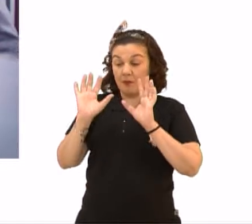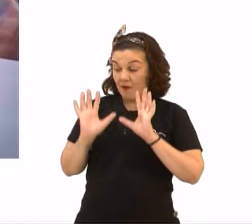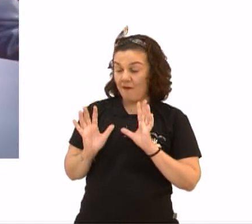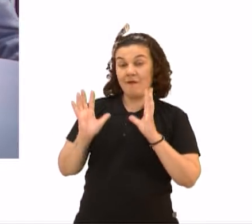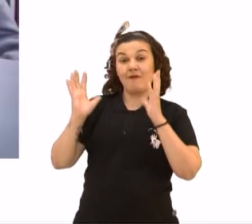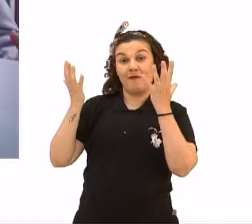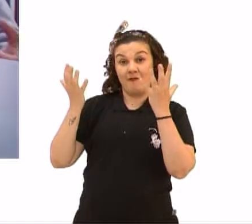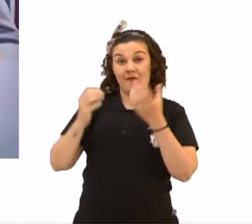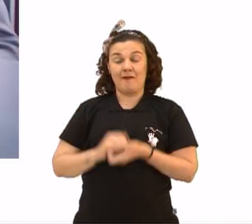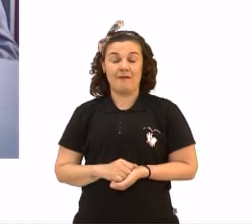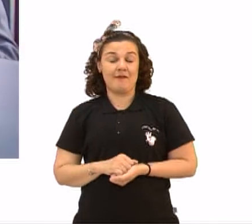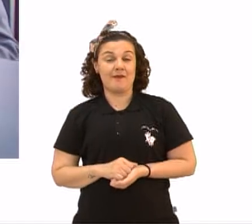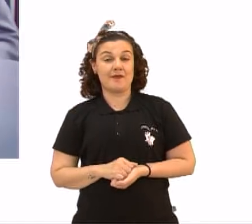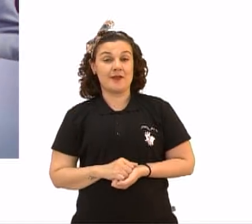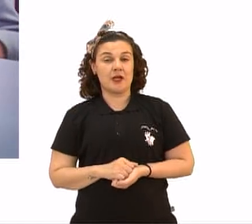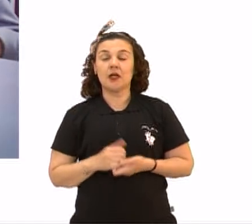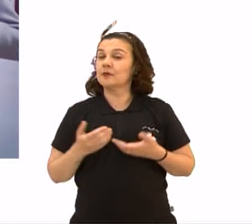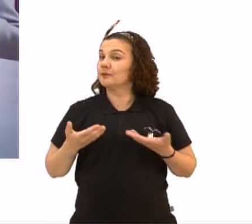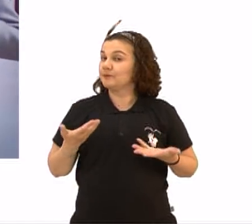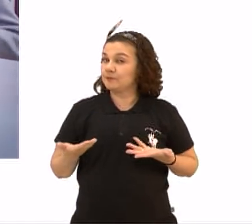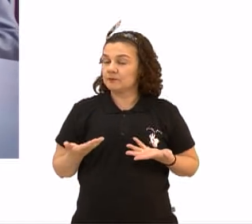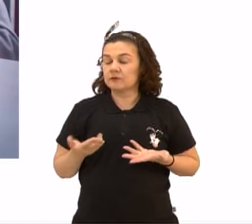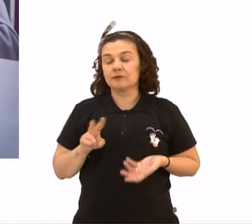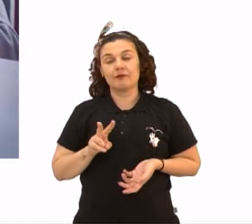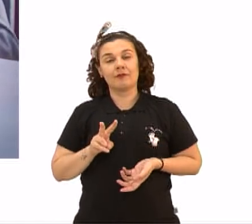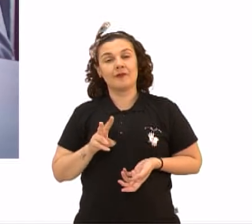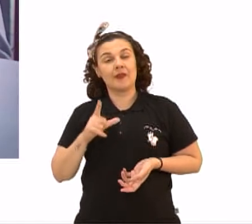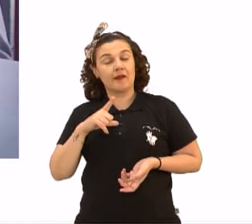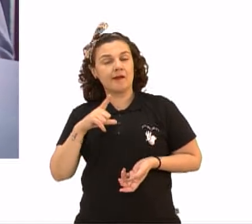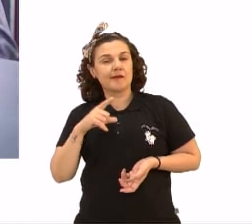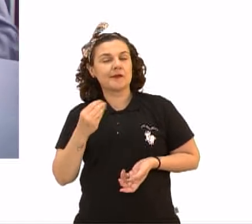evento, uma festa, em que, assim, ia ter uma